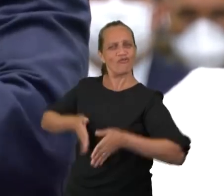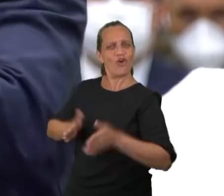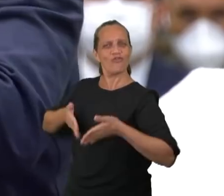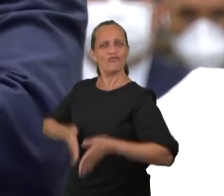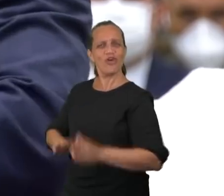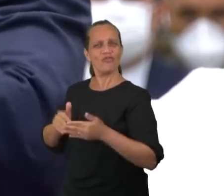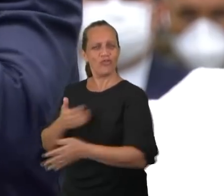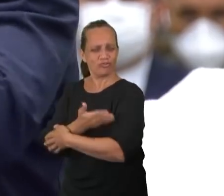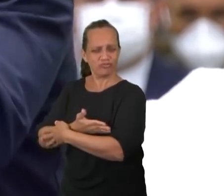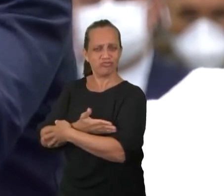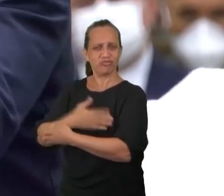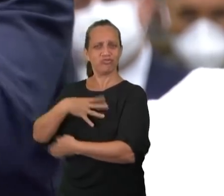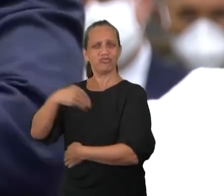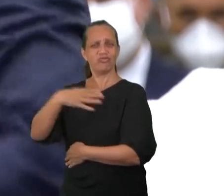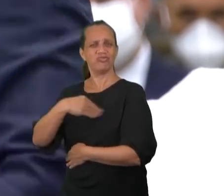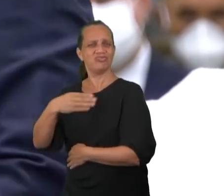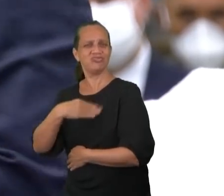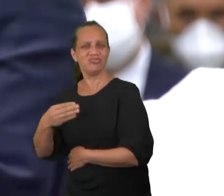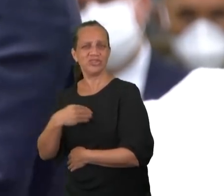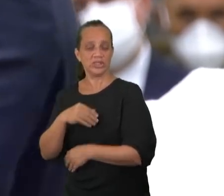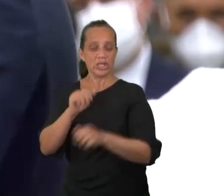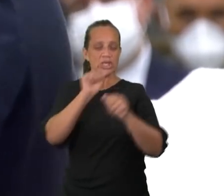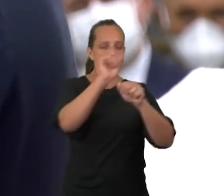Irmãos, imagine a angústia daquela mulher.